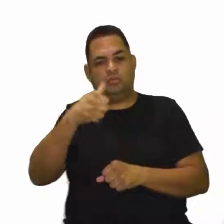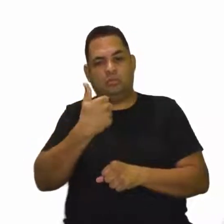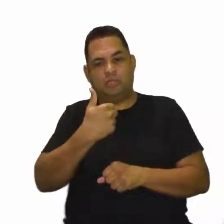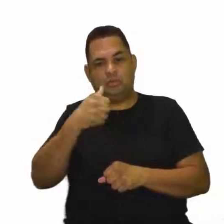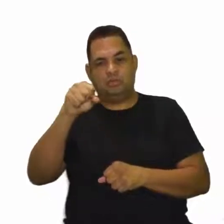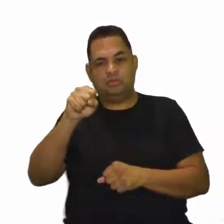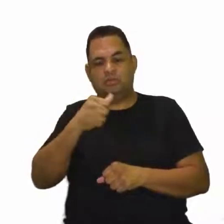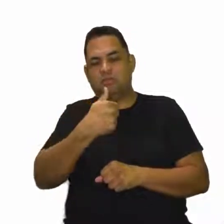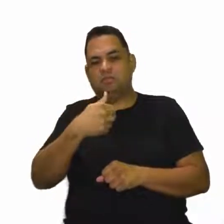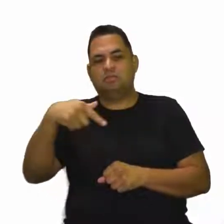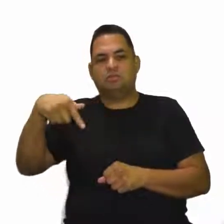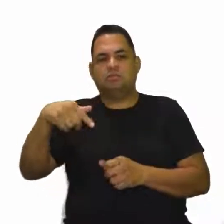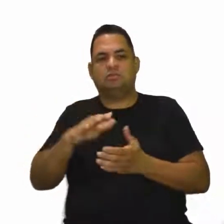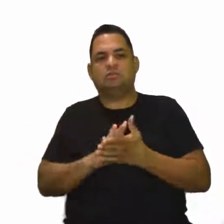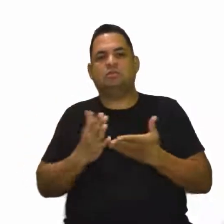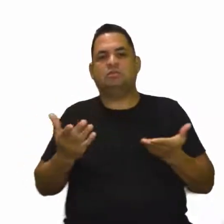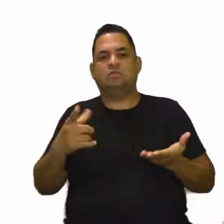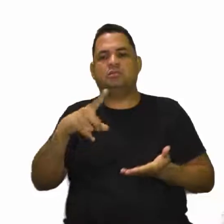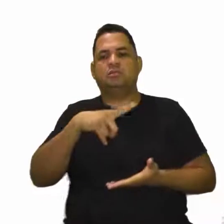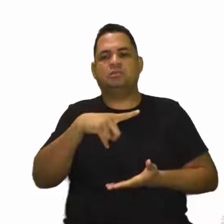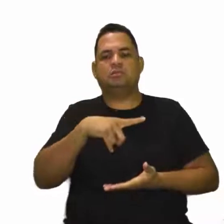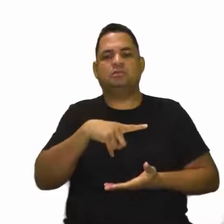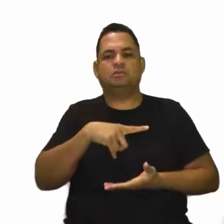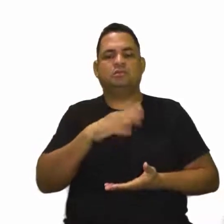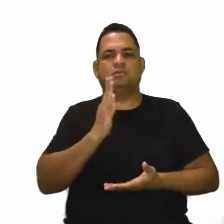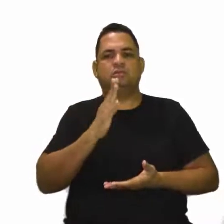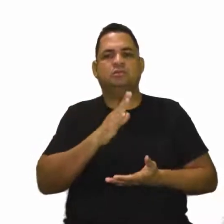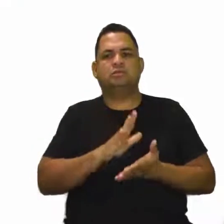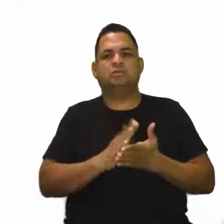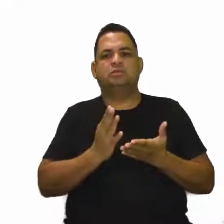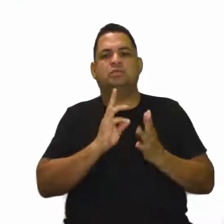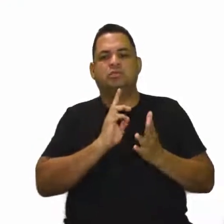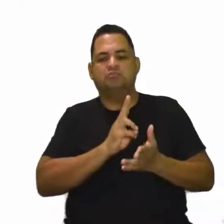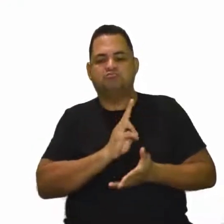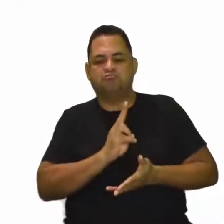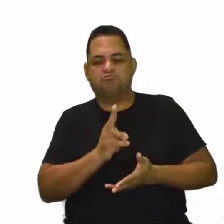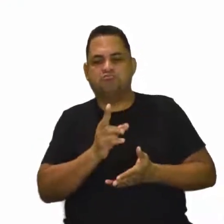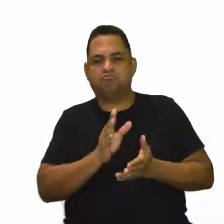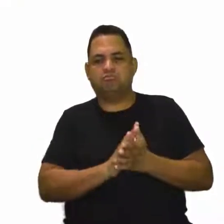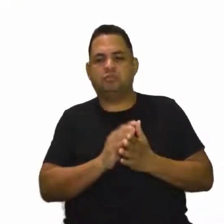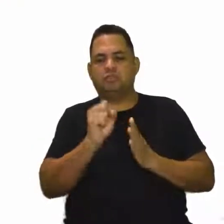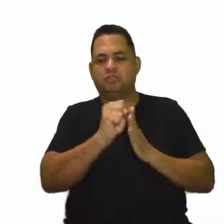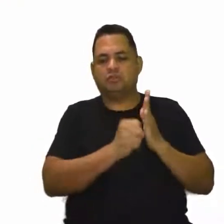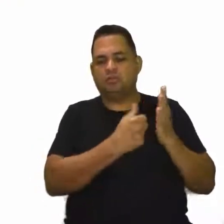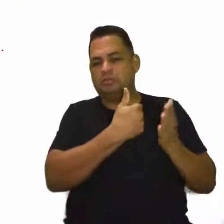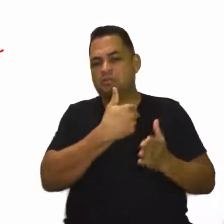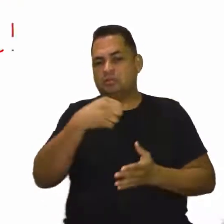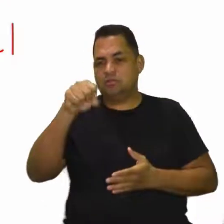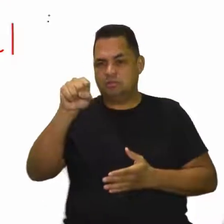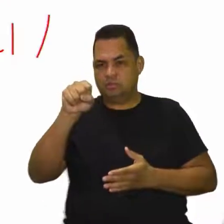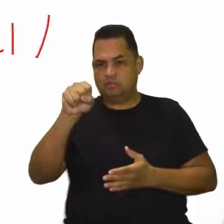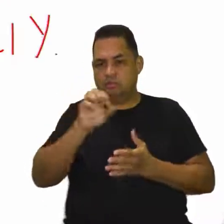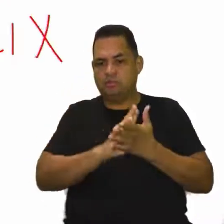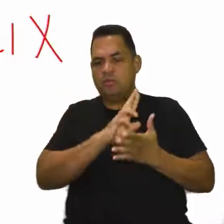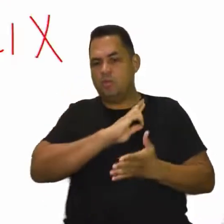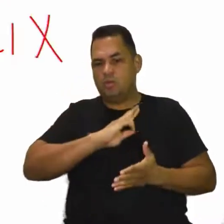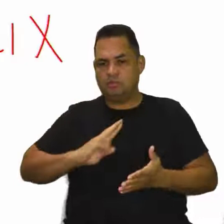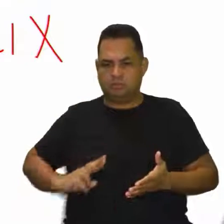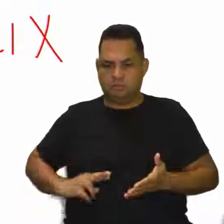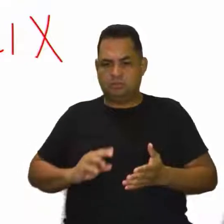Então, aqui nós já tínhamos pensado no processo republicano no século XVIII e aqui no século XIX.